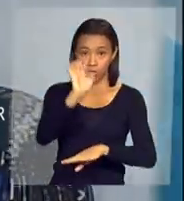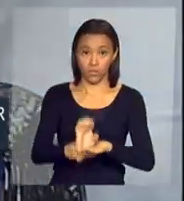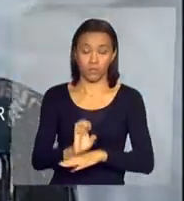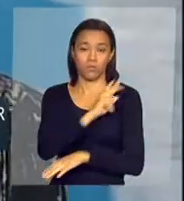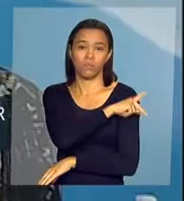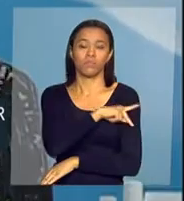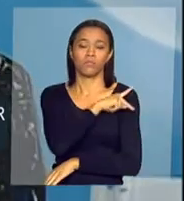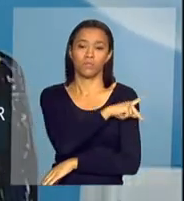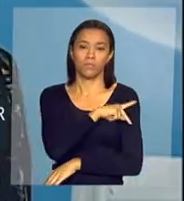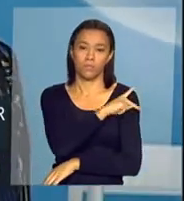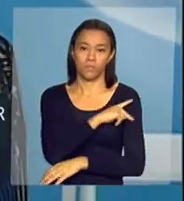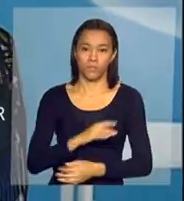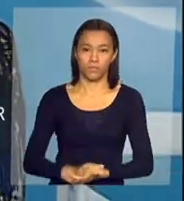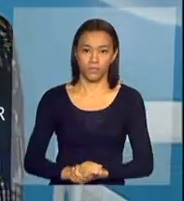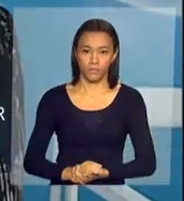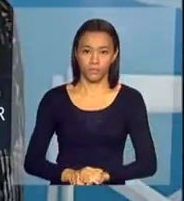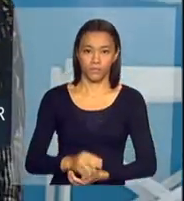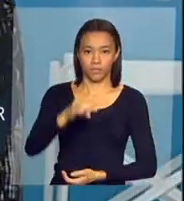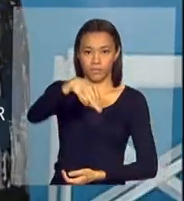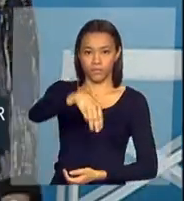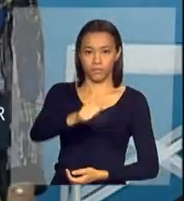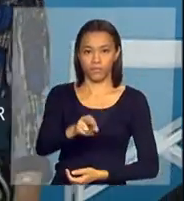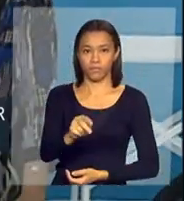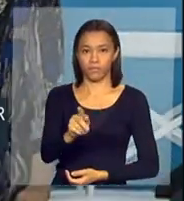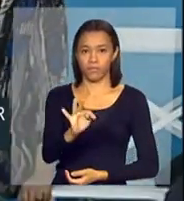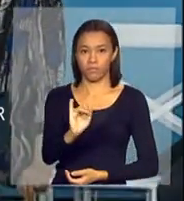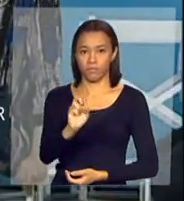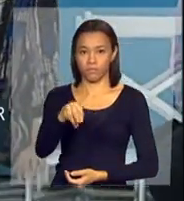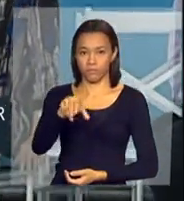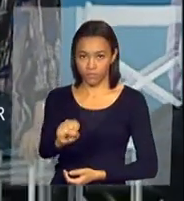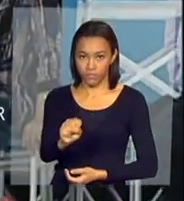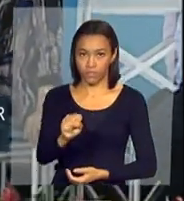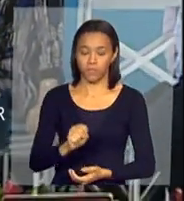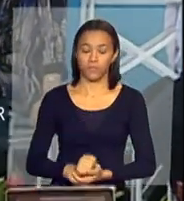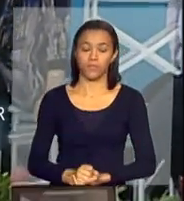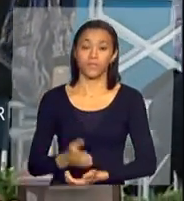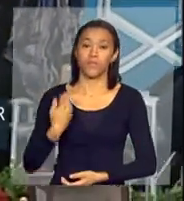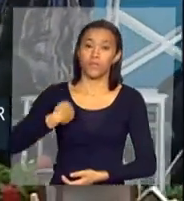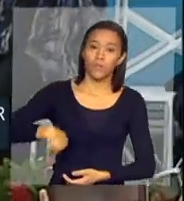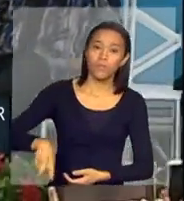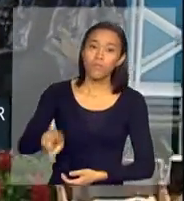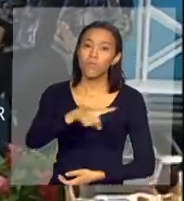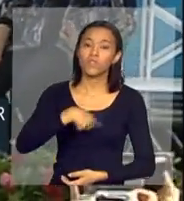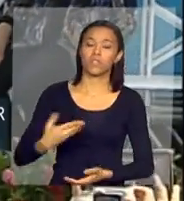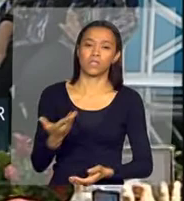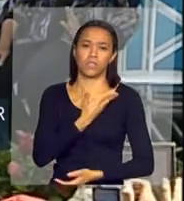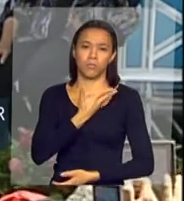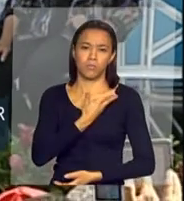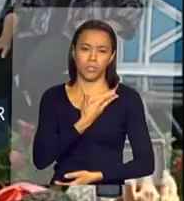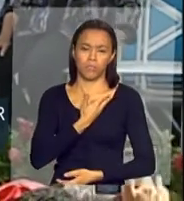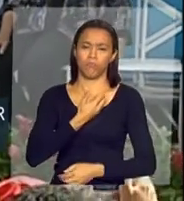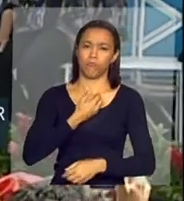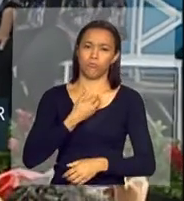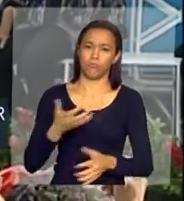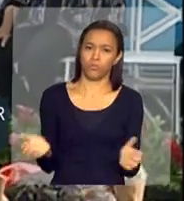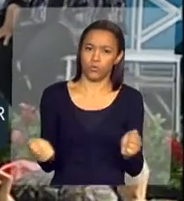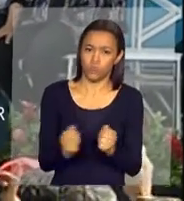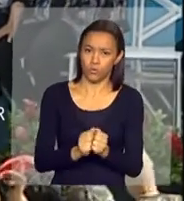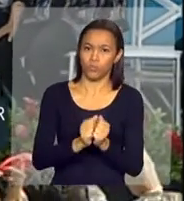do Piauí, Wilson Martins, meus companheiros de equipe de